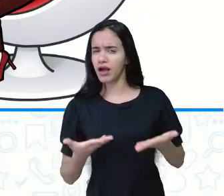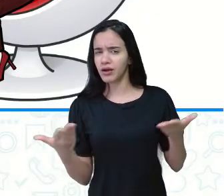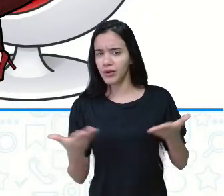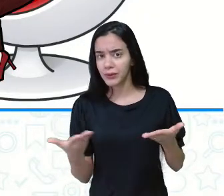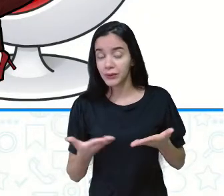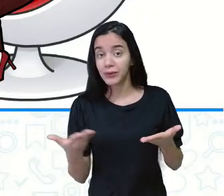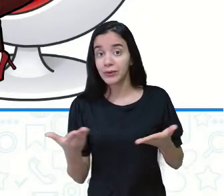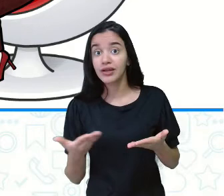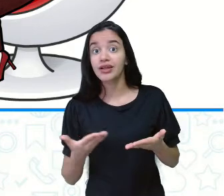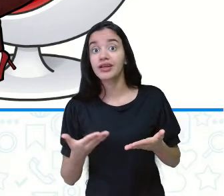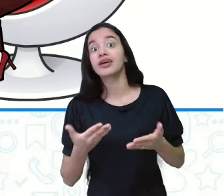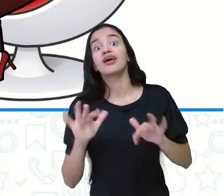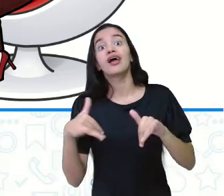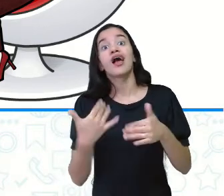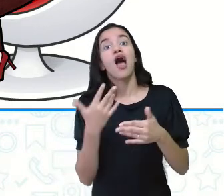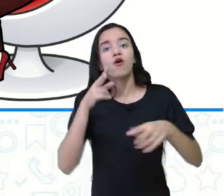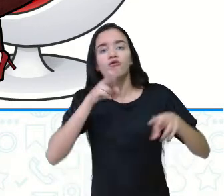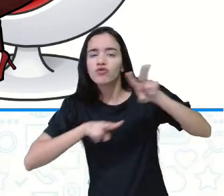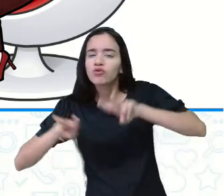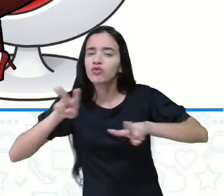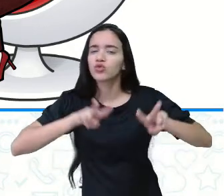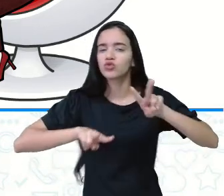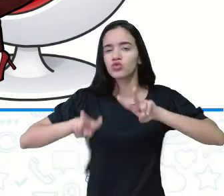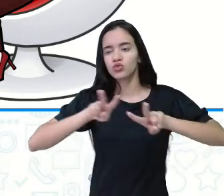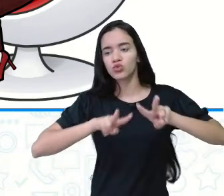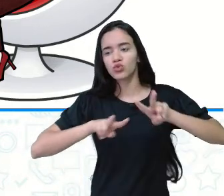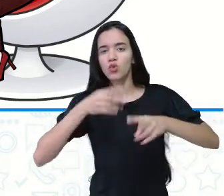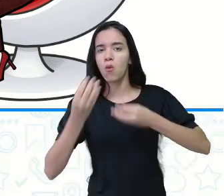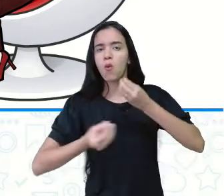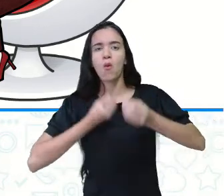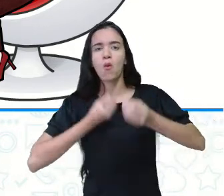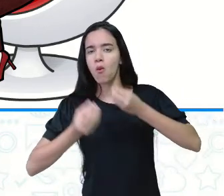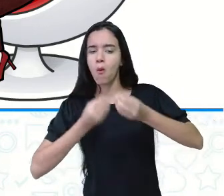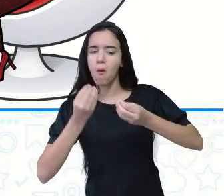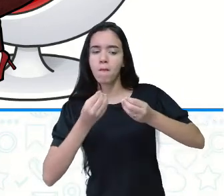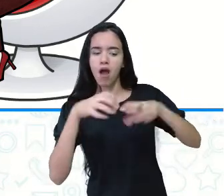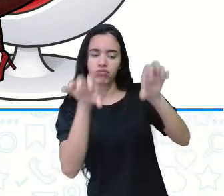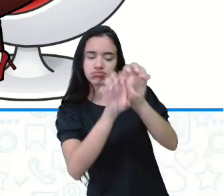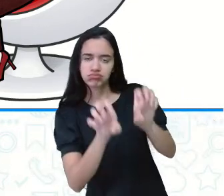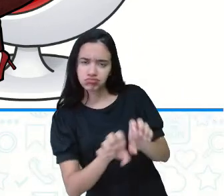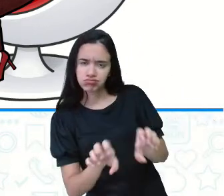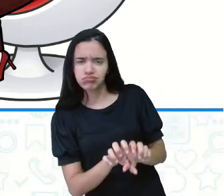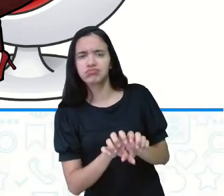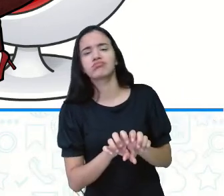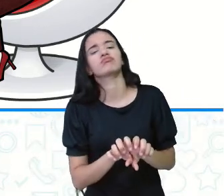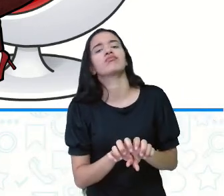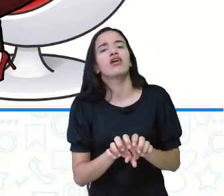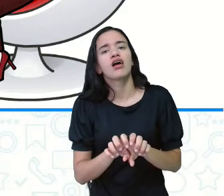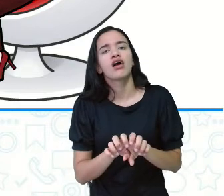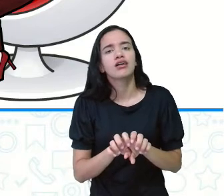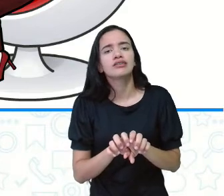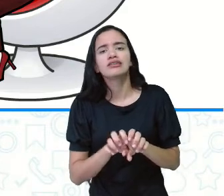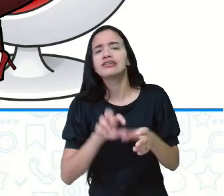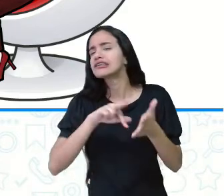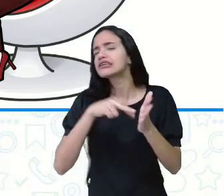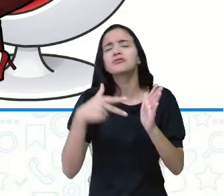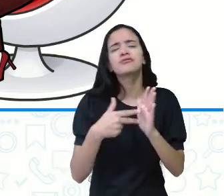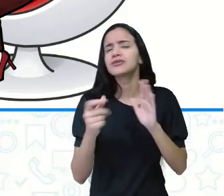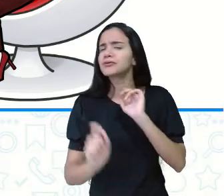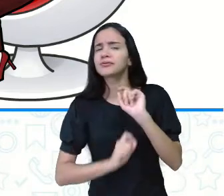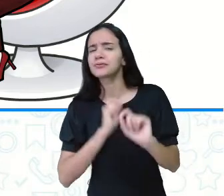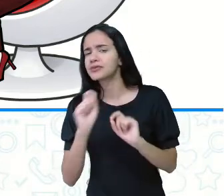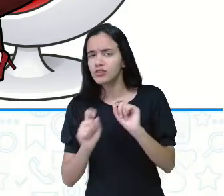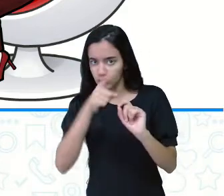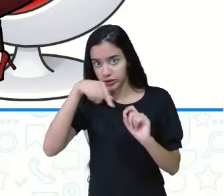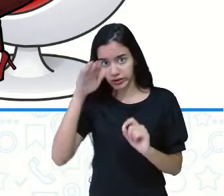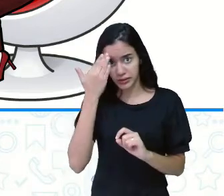iremos falar sobre poemas visuais. Como são formados os poemas visuais? Do que se trata isso? Será